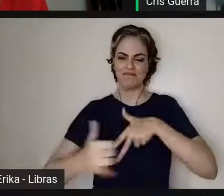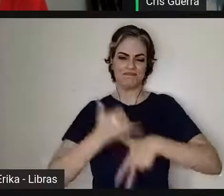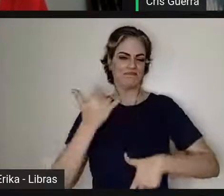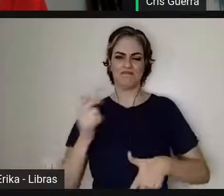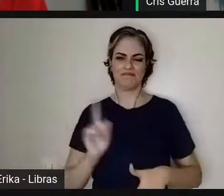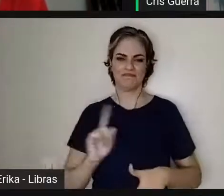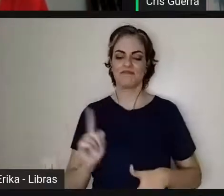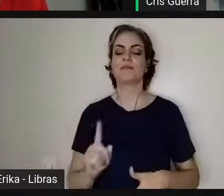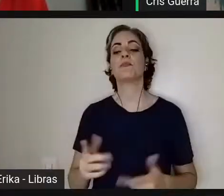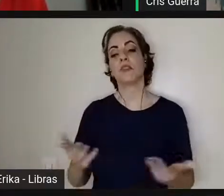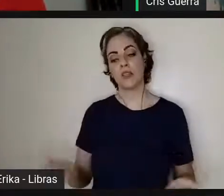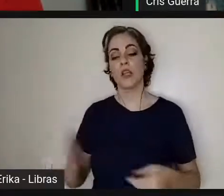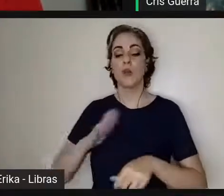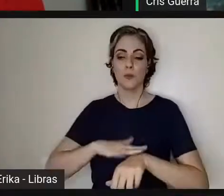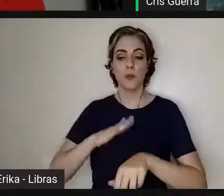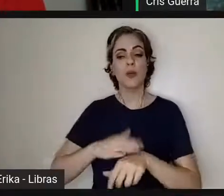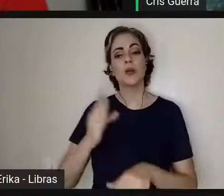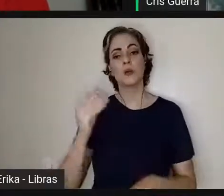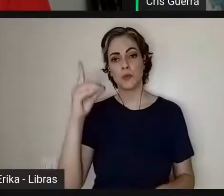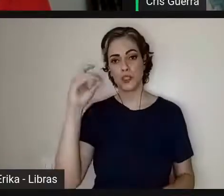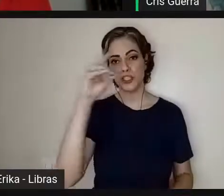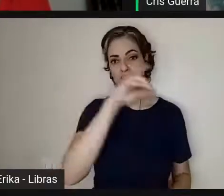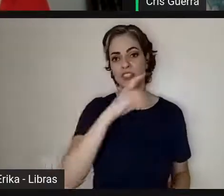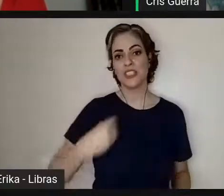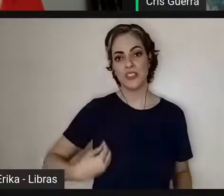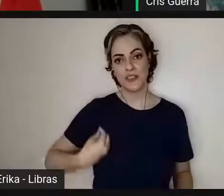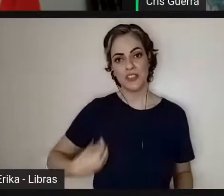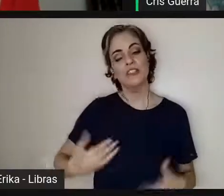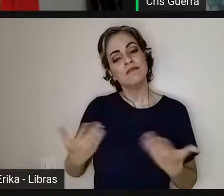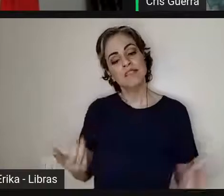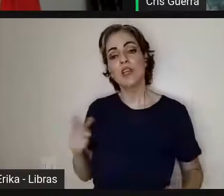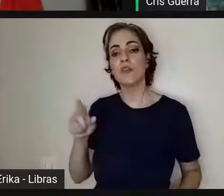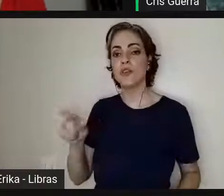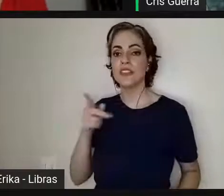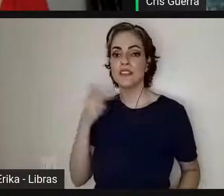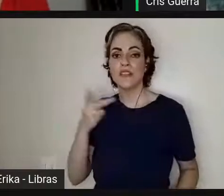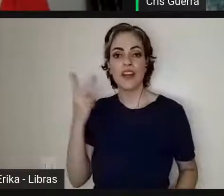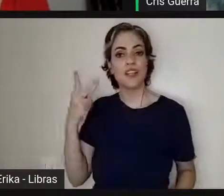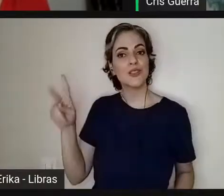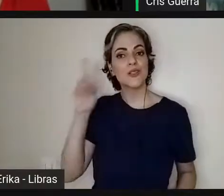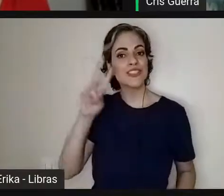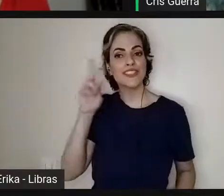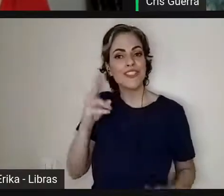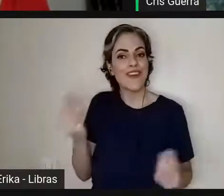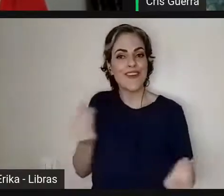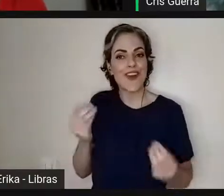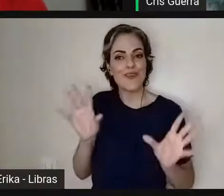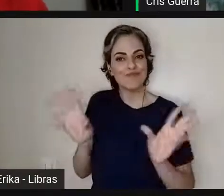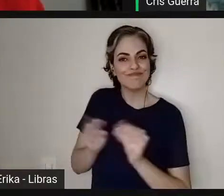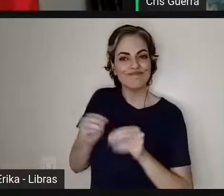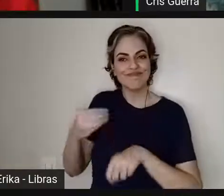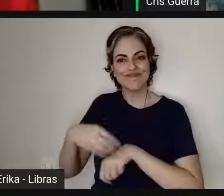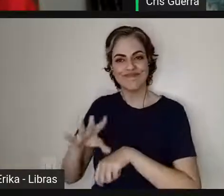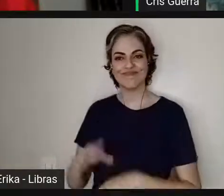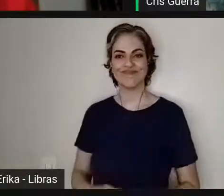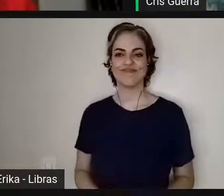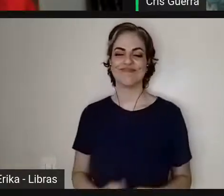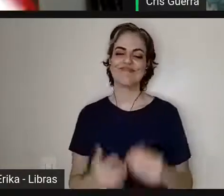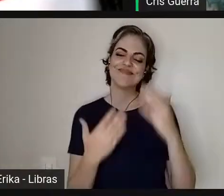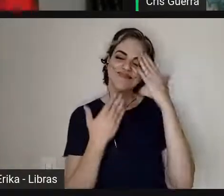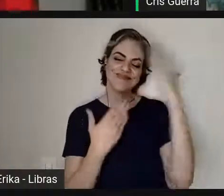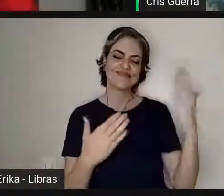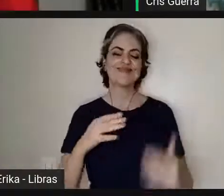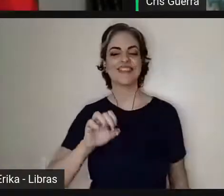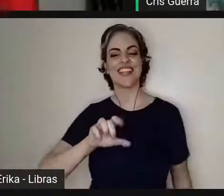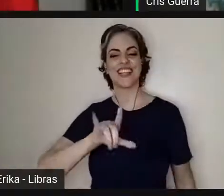difícil que a gente vive, eu gostaria que você falasse um pouquinho para a gente sobre a sua história. Obrigada, Eliana. É